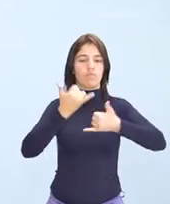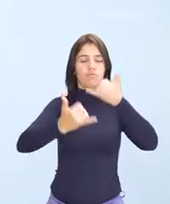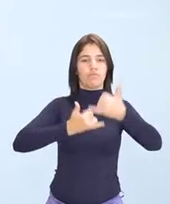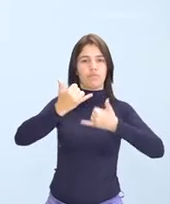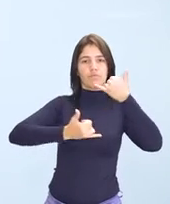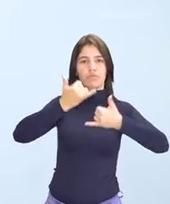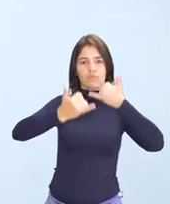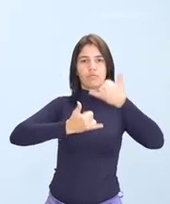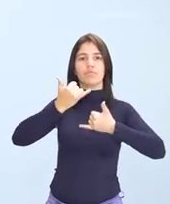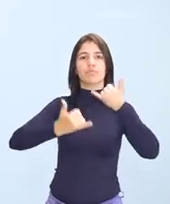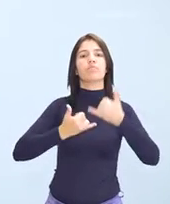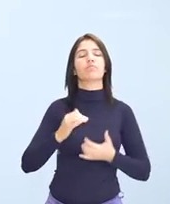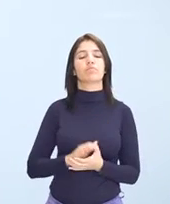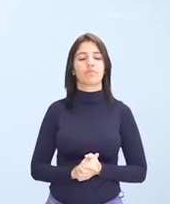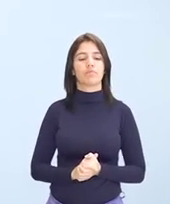brincar,